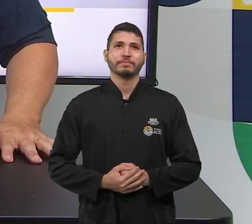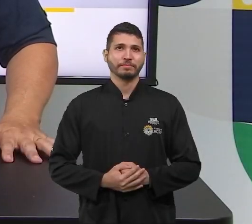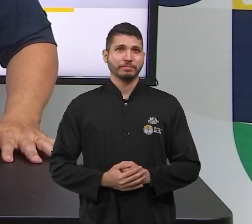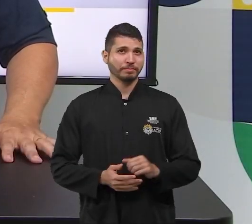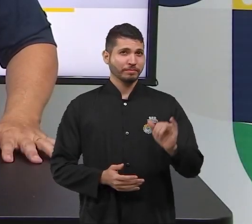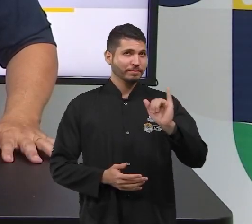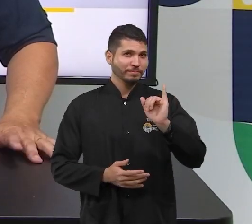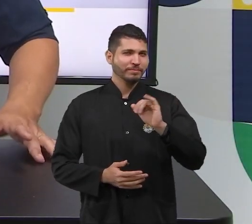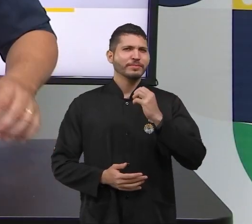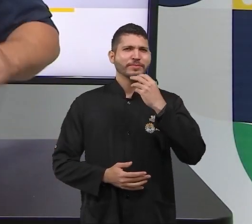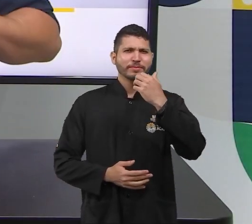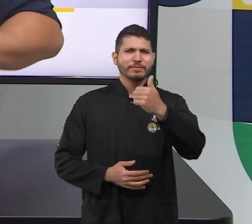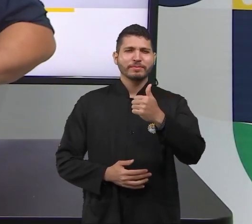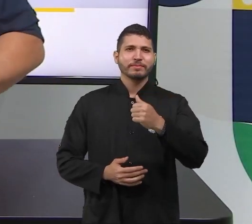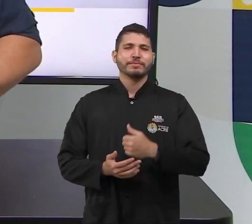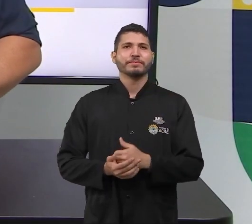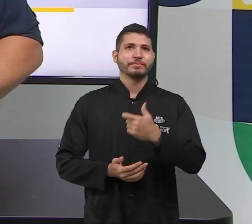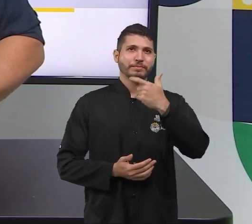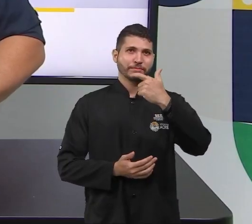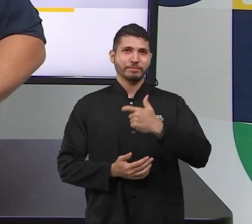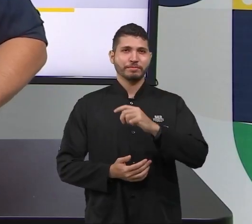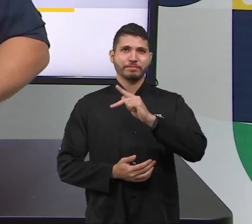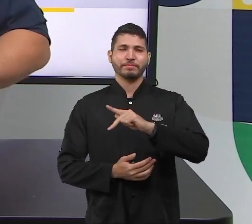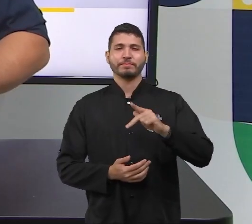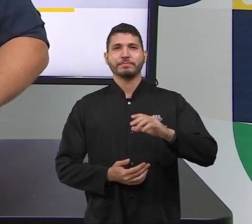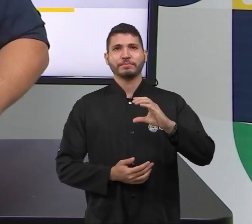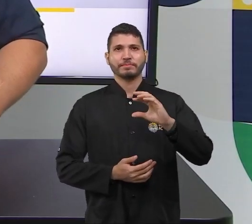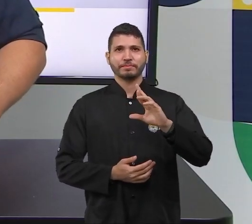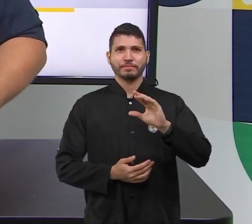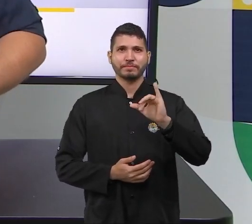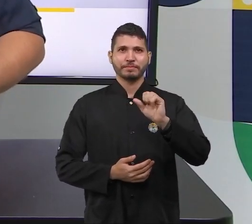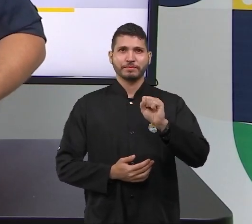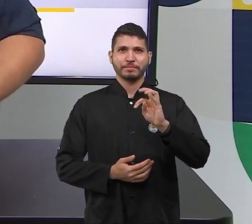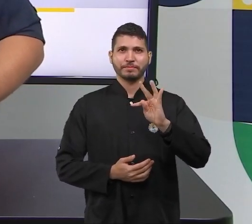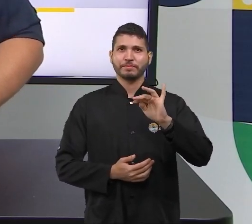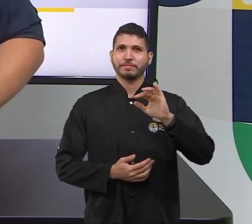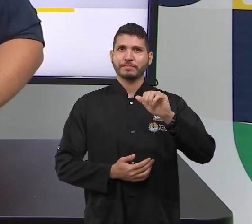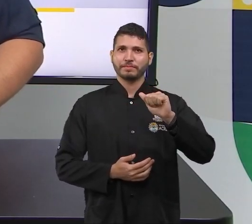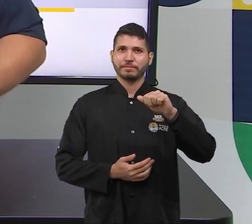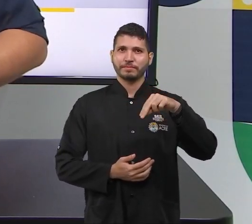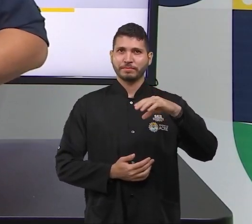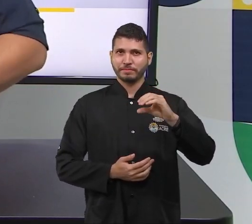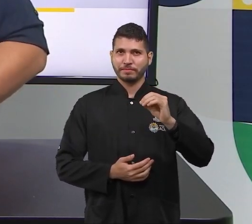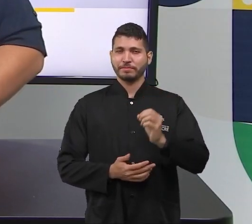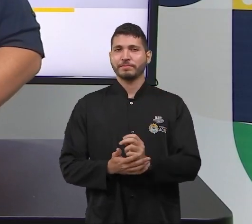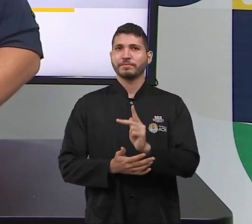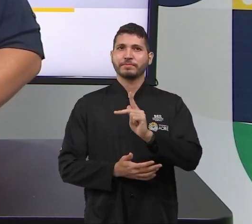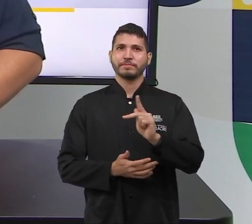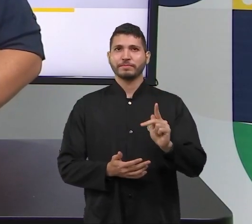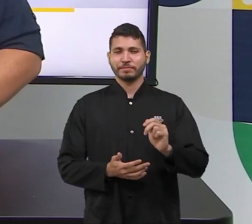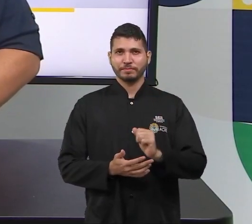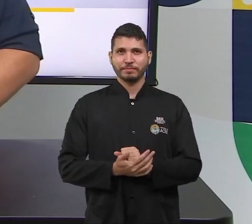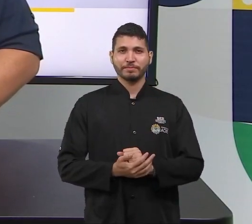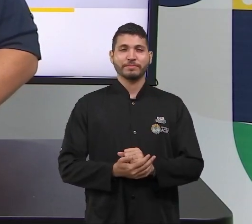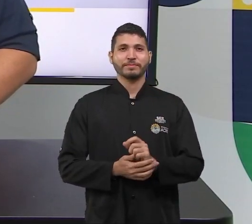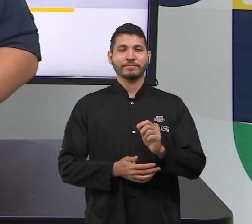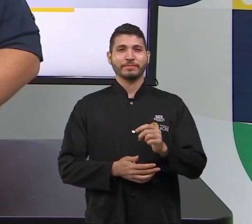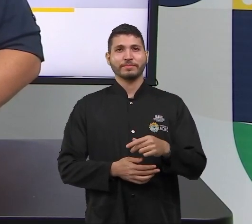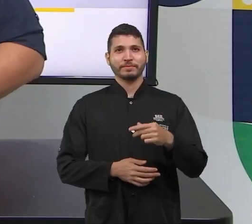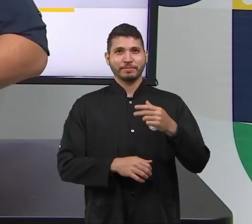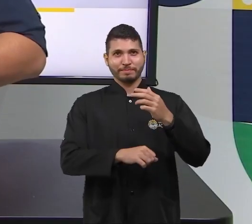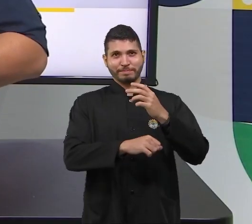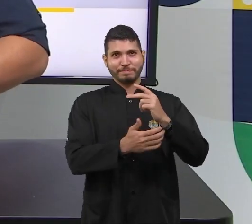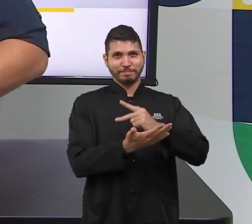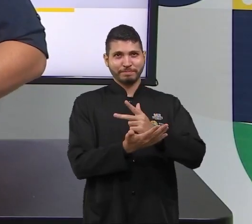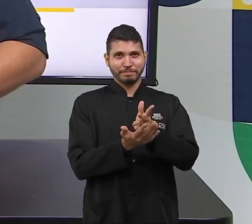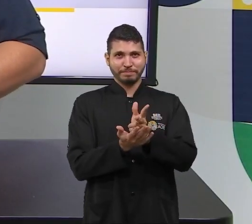Oi, alunos, tudo bem? Aqui é o professor Cristiano Souza, de História, do SEMEAC, e eu trago para vocês hoje uma